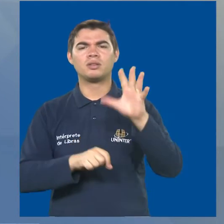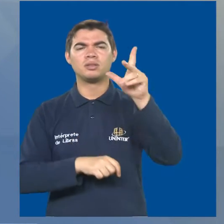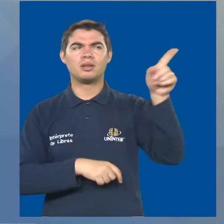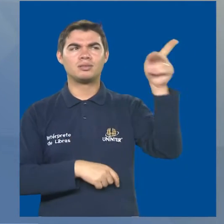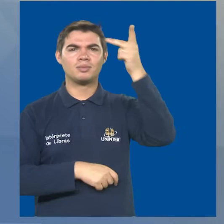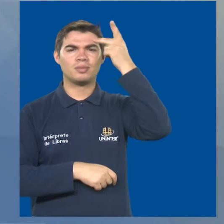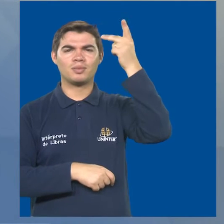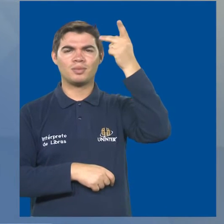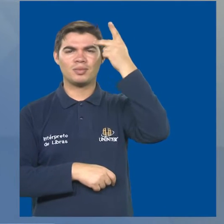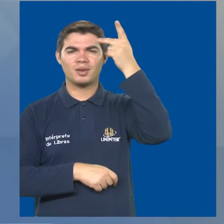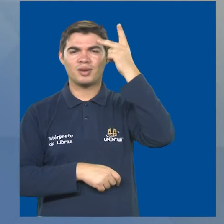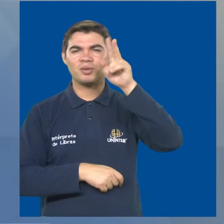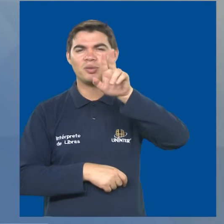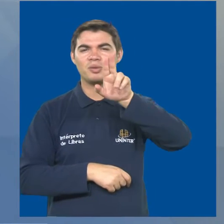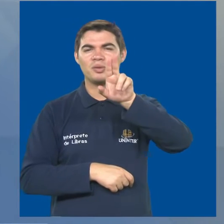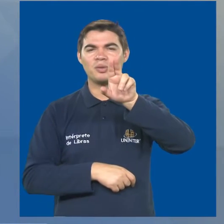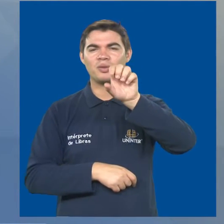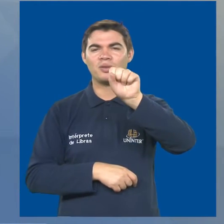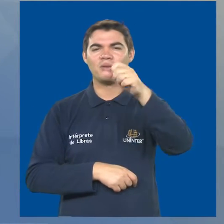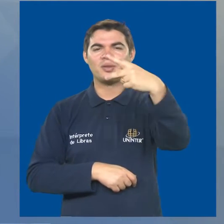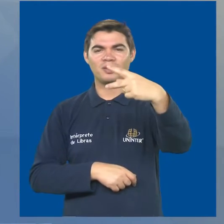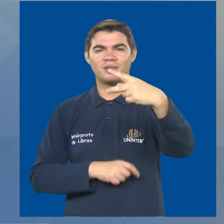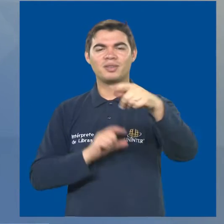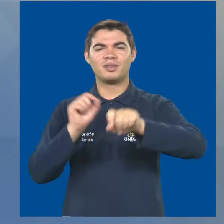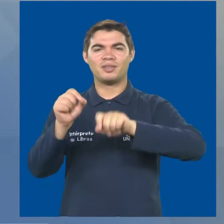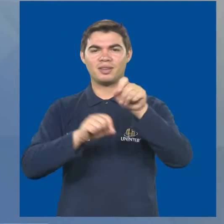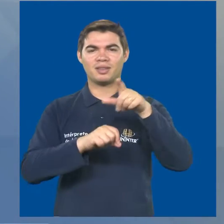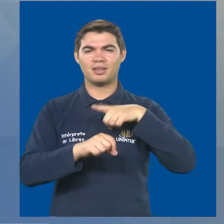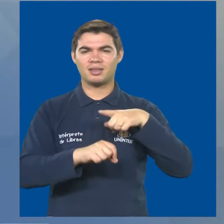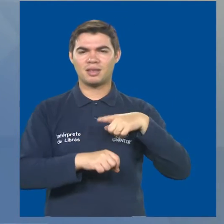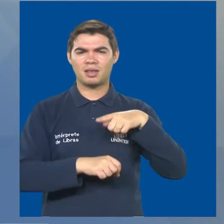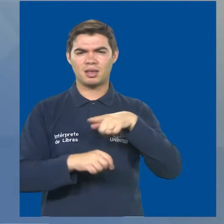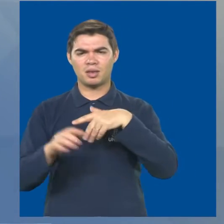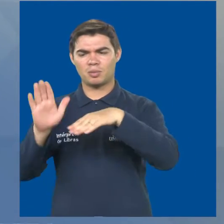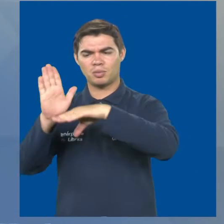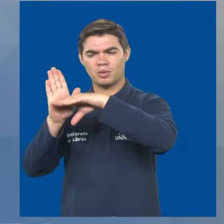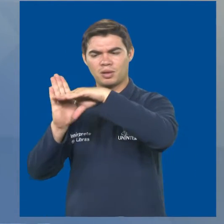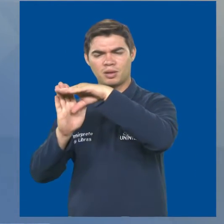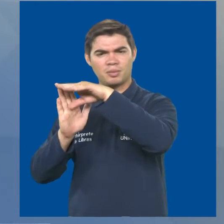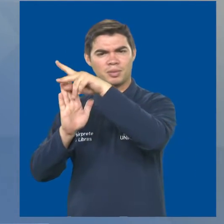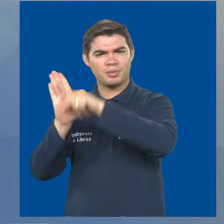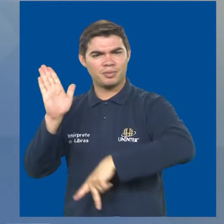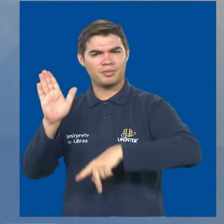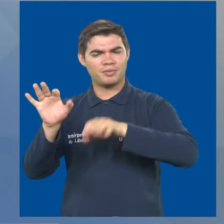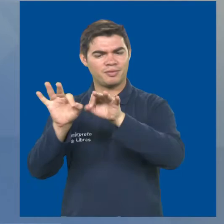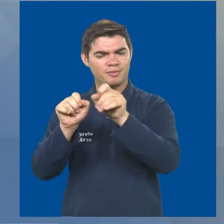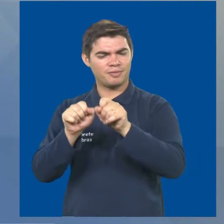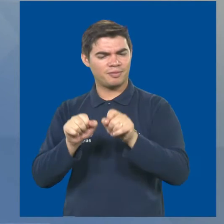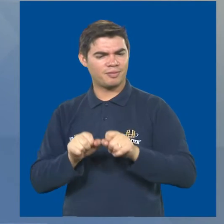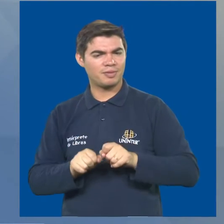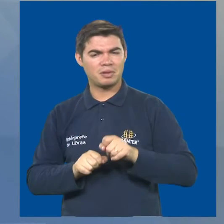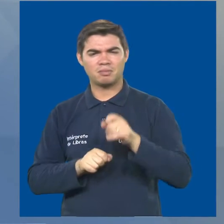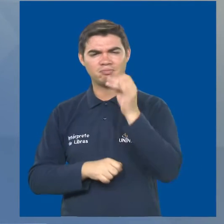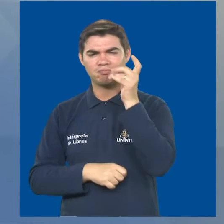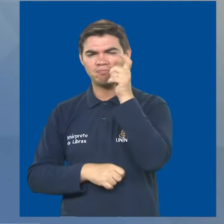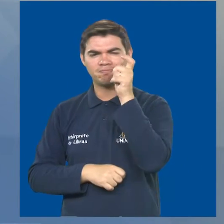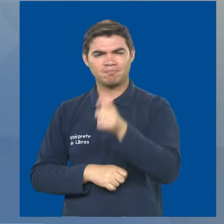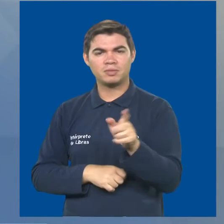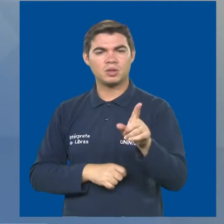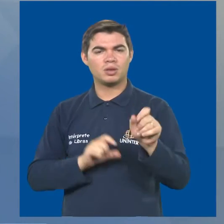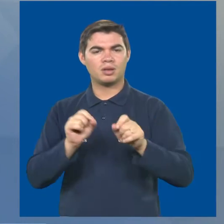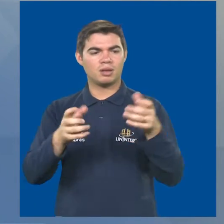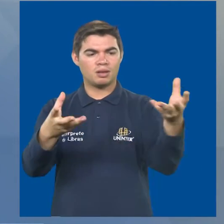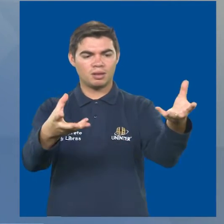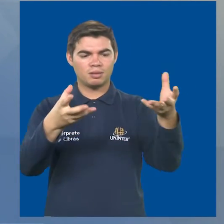de são paulo a usp iniciou o programa interessantíssimo né ela recebe o nec como doação